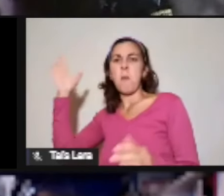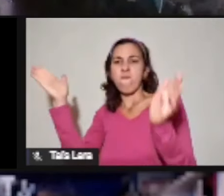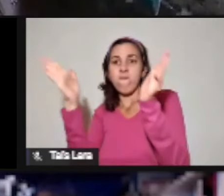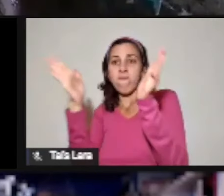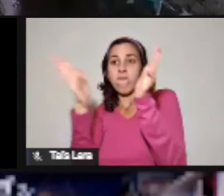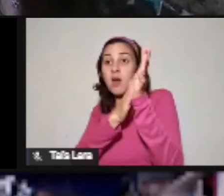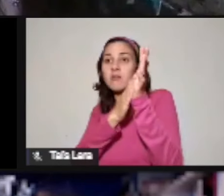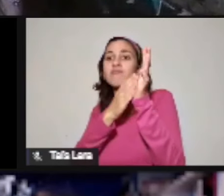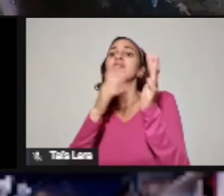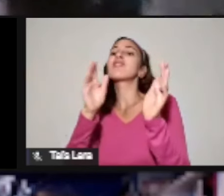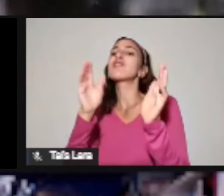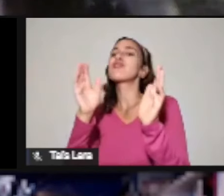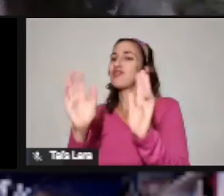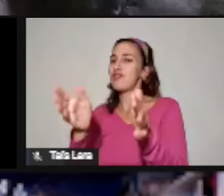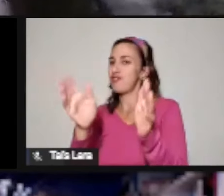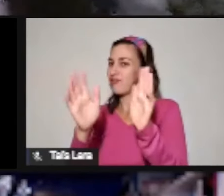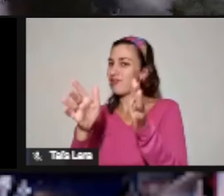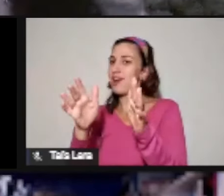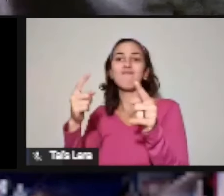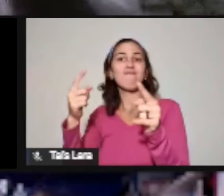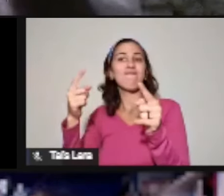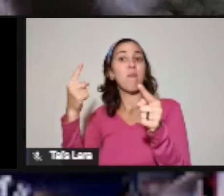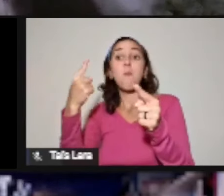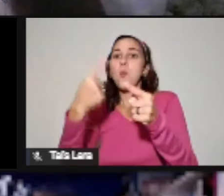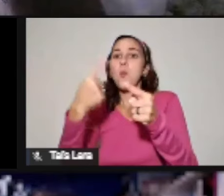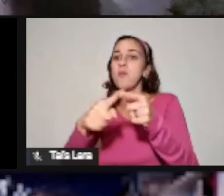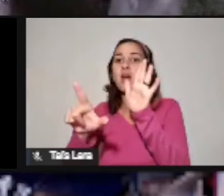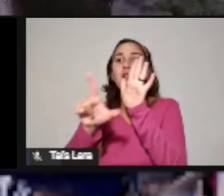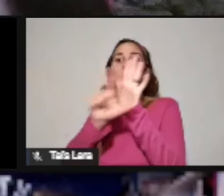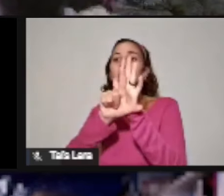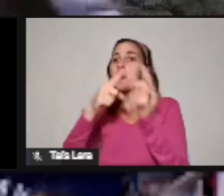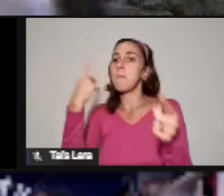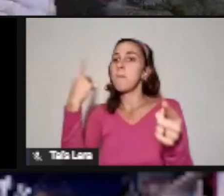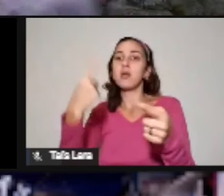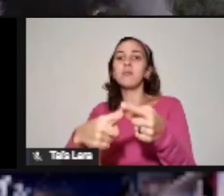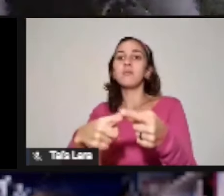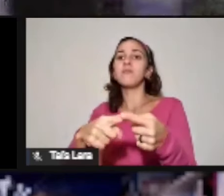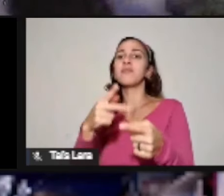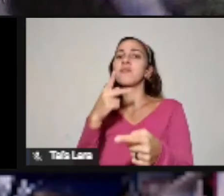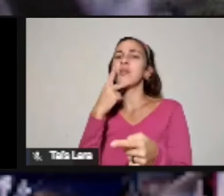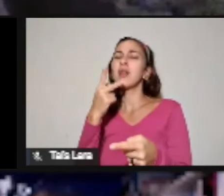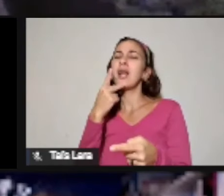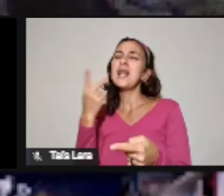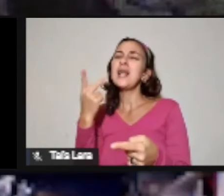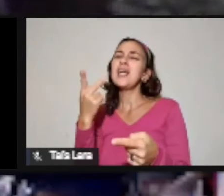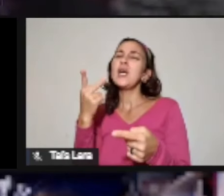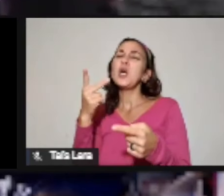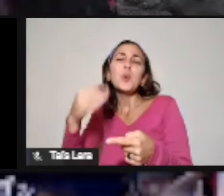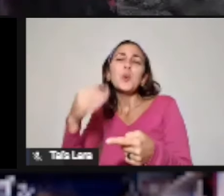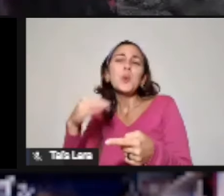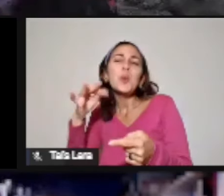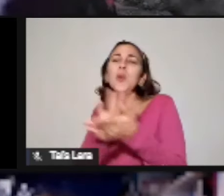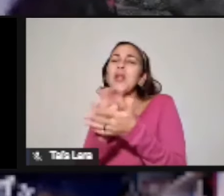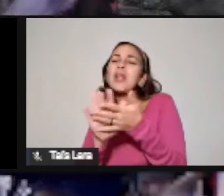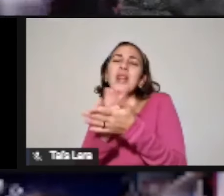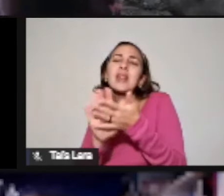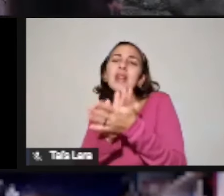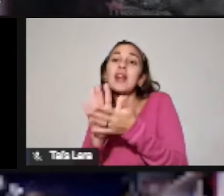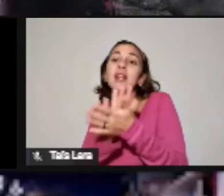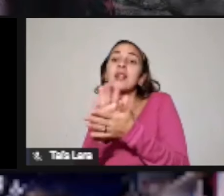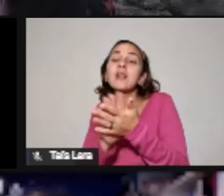está dentro dessa legislação. Então, a gente não pode fazer essa diferenciação, né? Ah, mas não doeu, foi uma palmadinha por cima da fralda, Carol. Só que